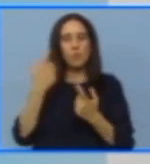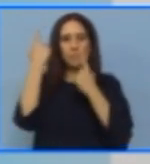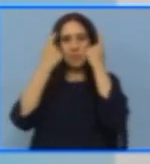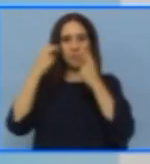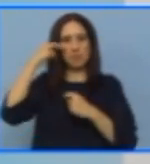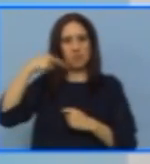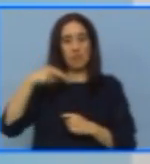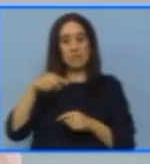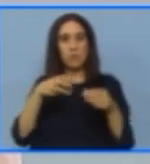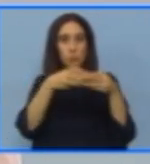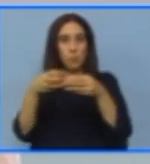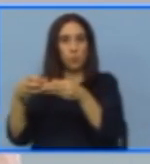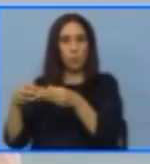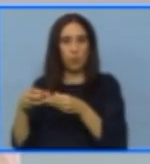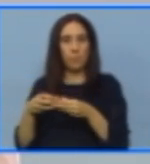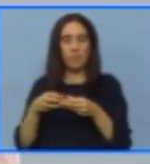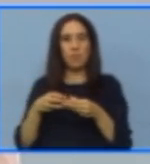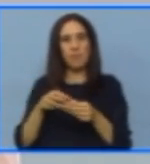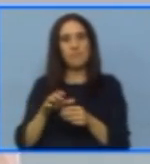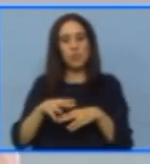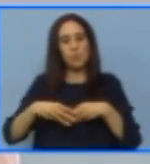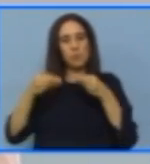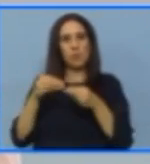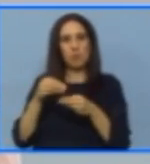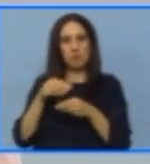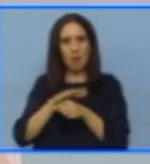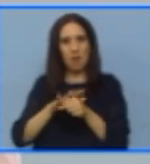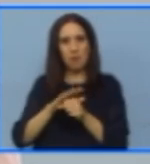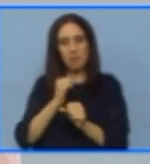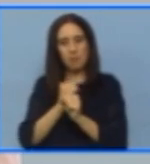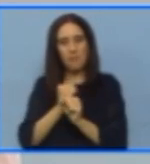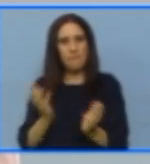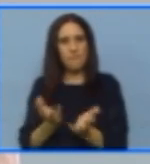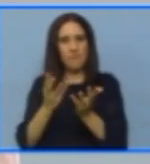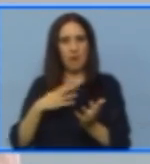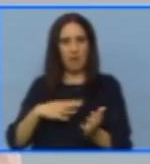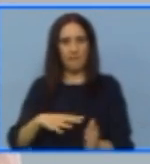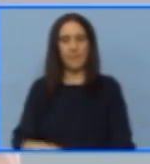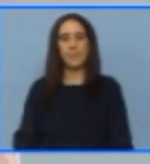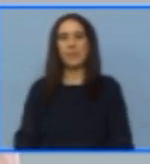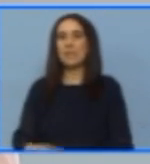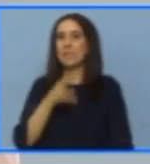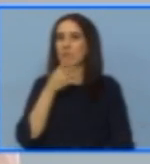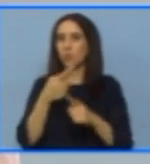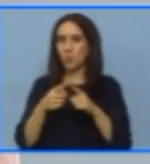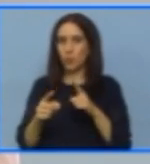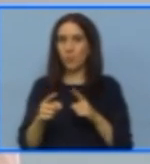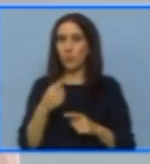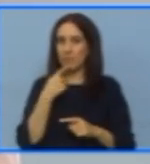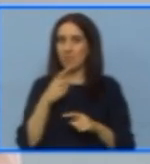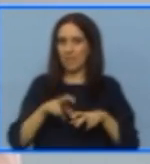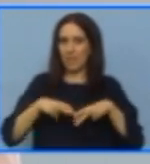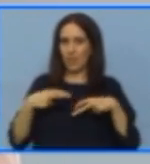que nós também queremos que essa área espiritual se trabalhe. Dito de outra forma e enriquecendo o que acabei de